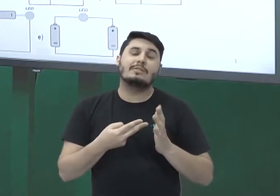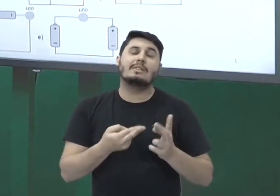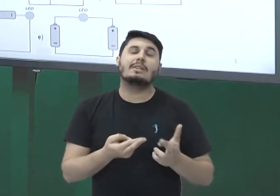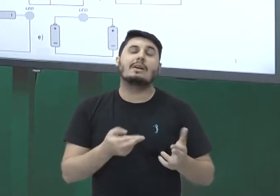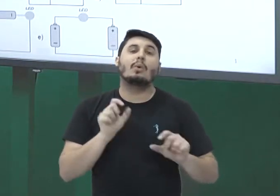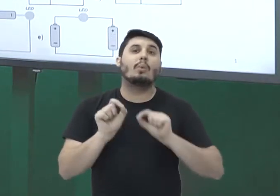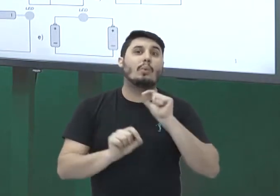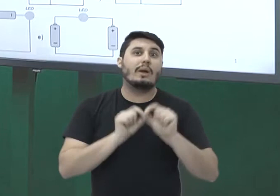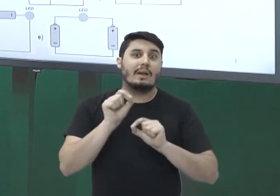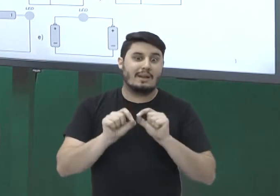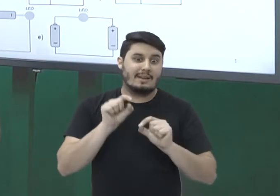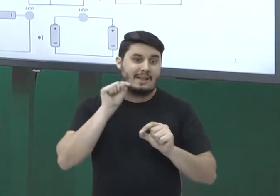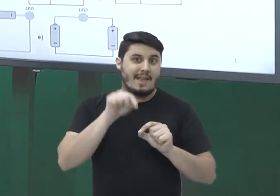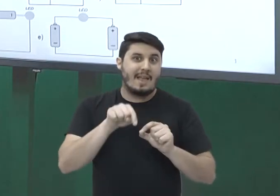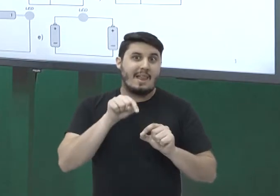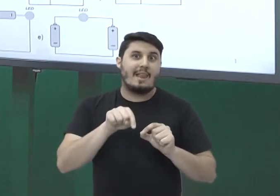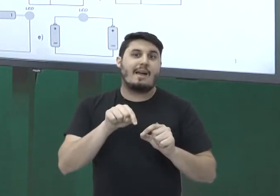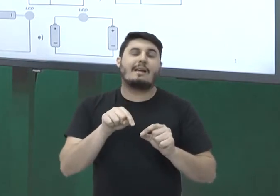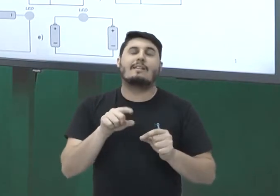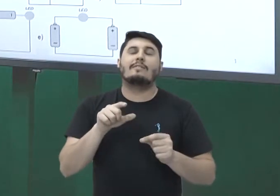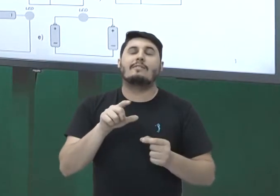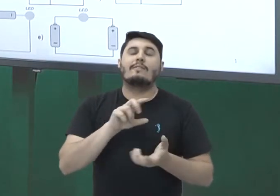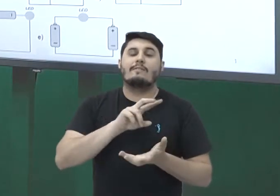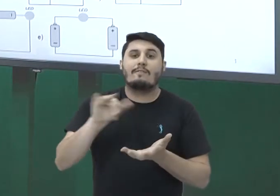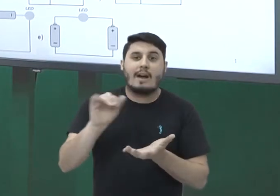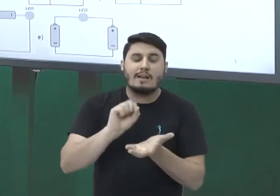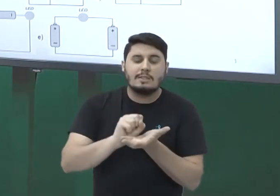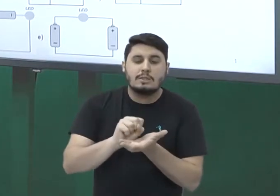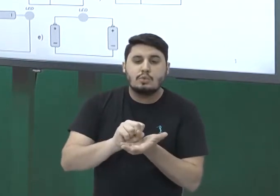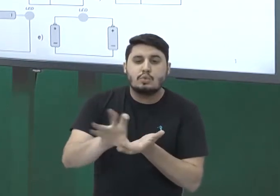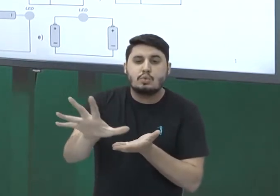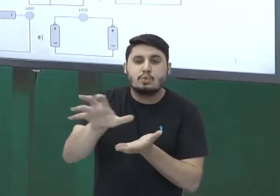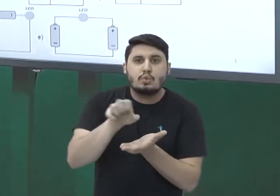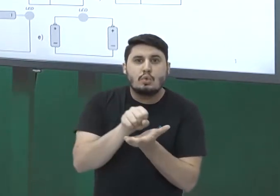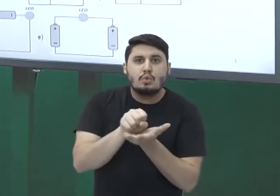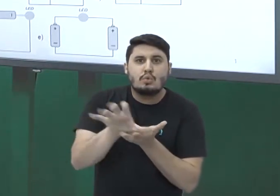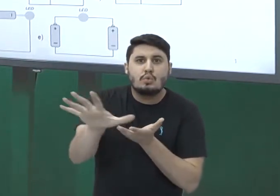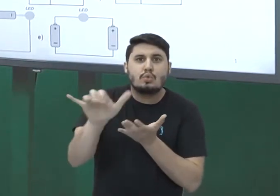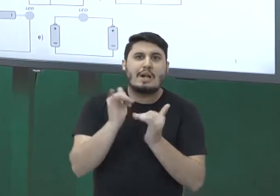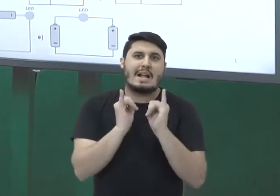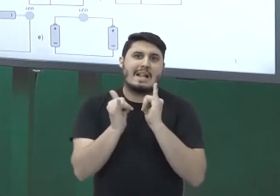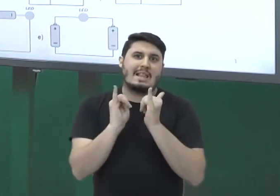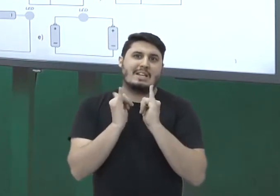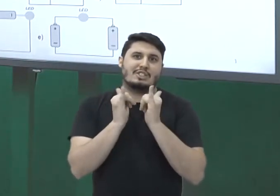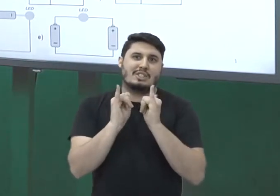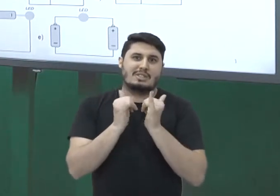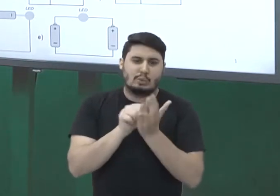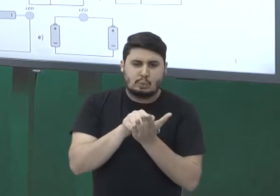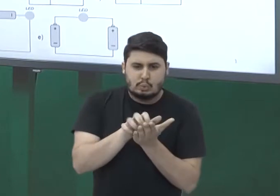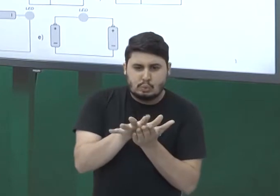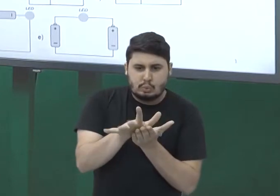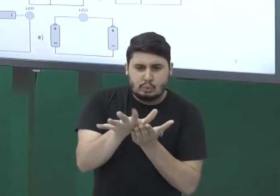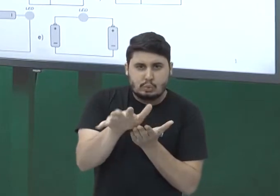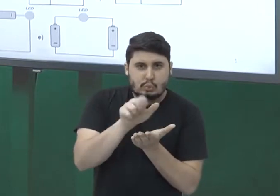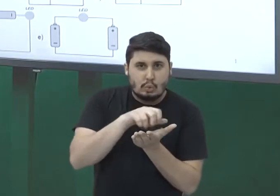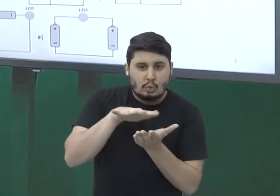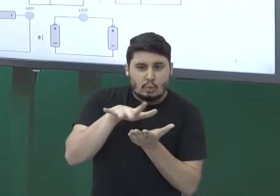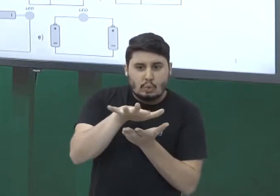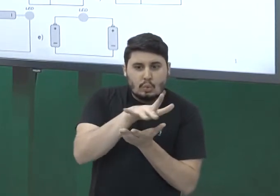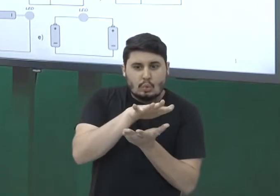por fazer com que se tenha corrente elétrica nesse circuito, tá